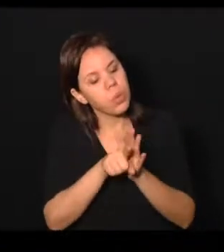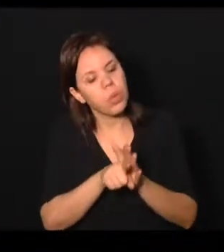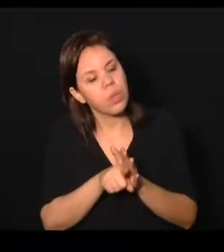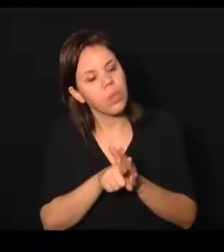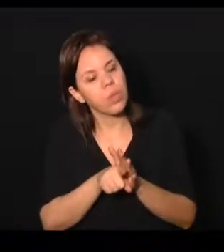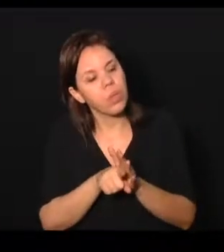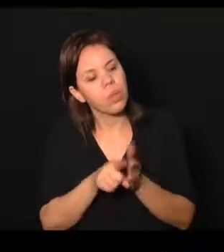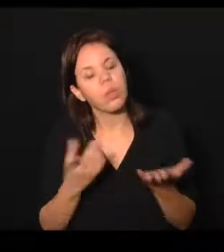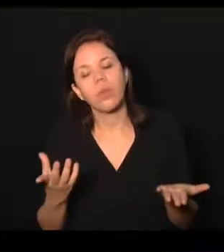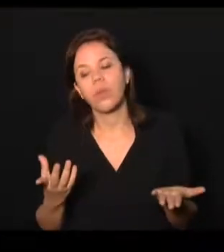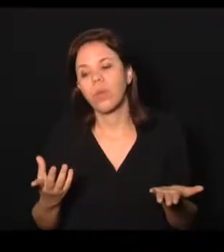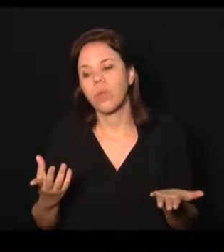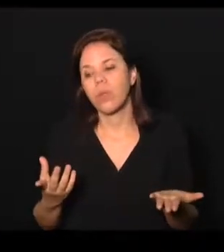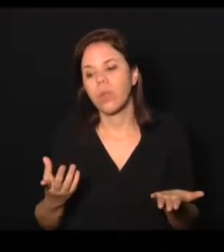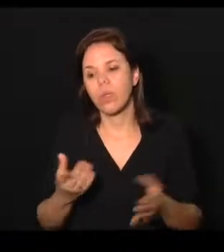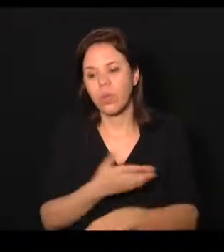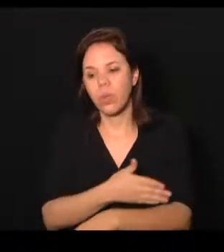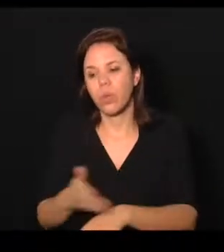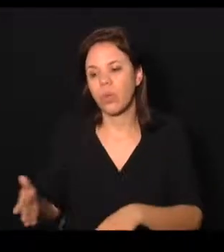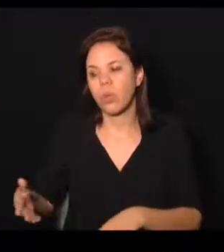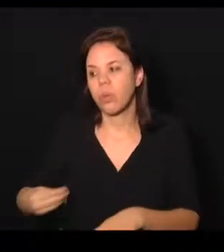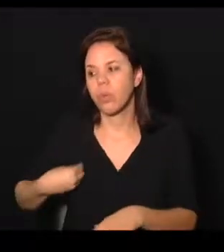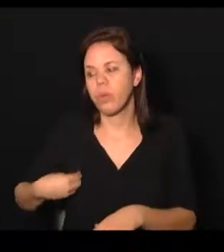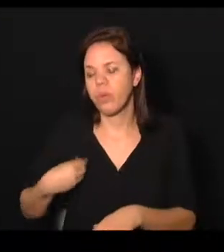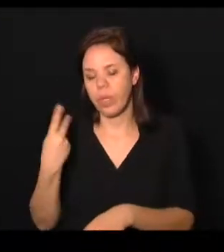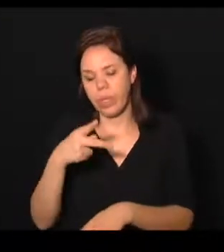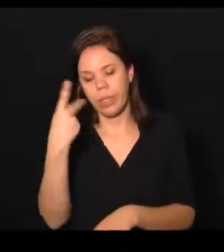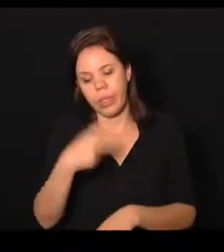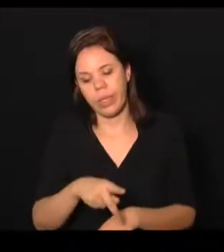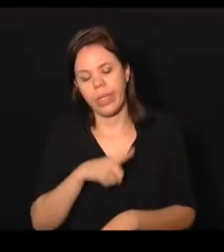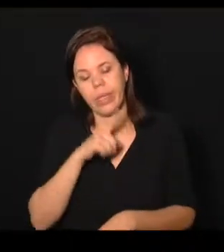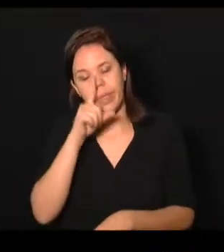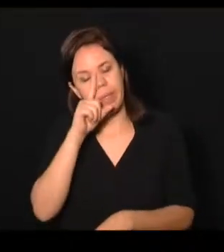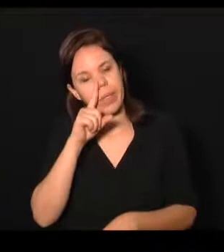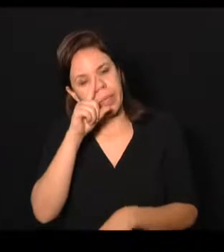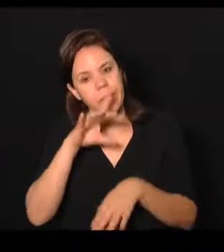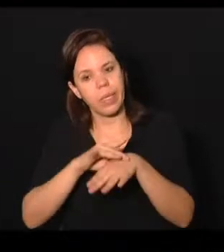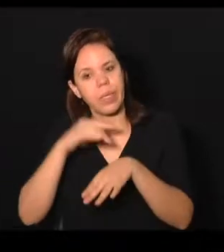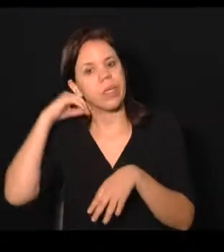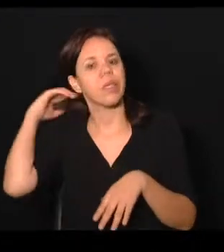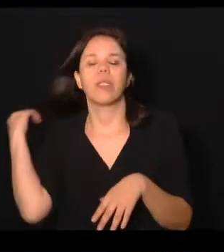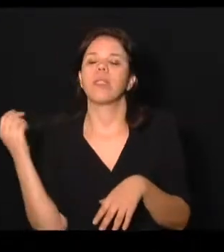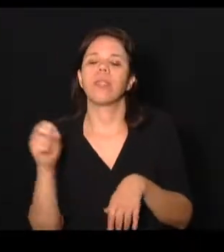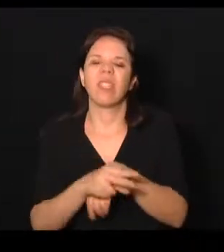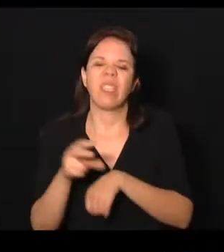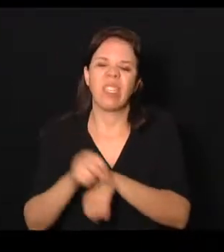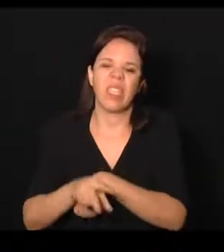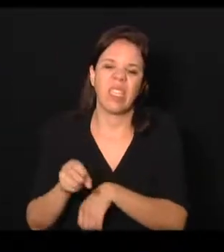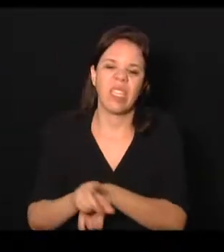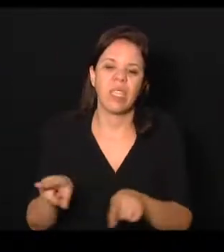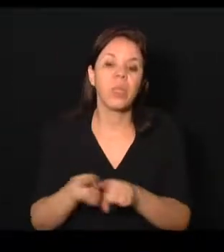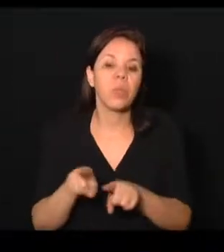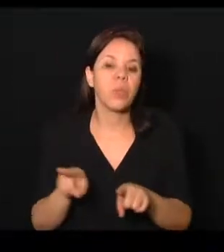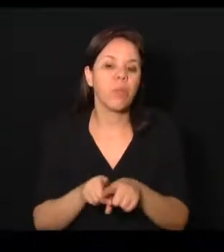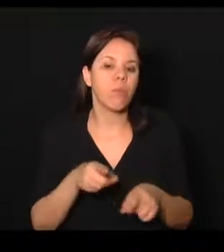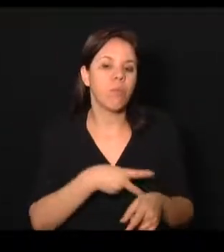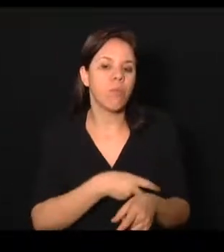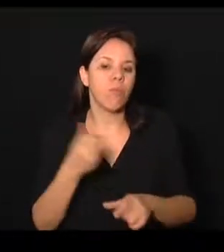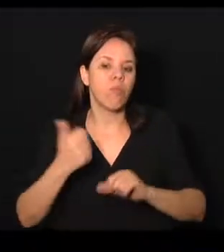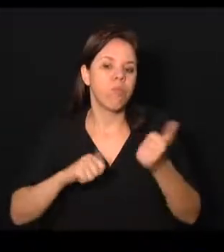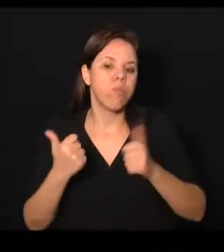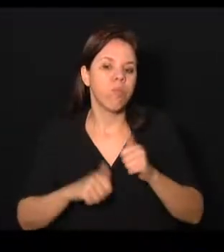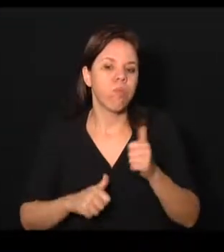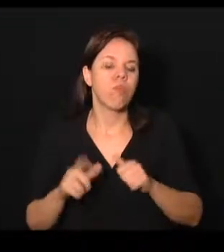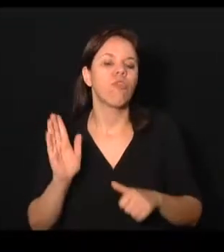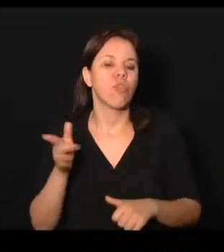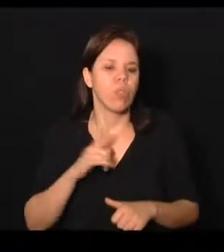hábitos de vida que expõem a pessoa a um maior risco de doenças, de infecções, e os exames que a gente já tem. Então,